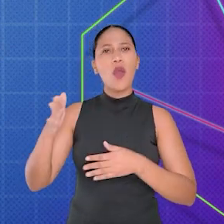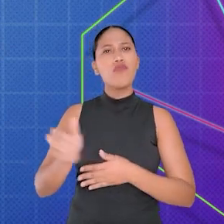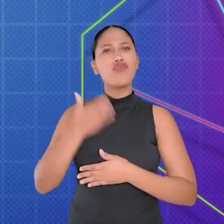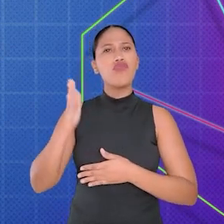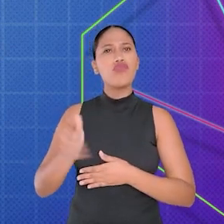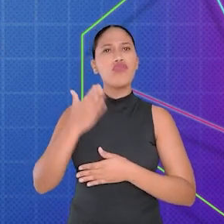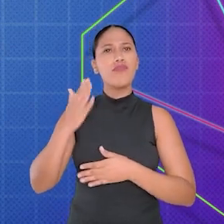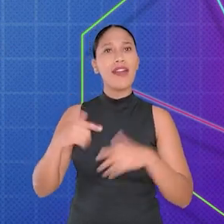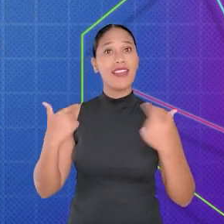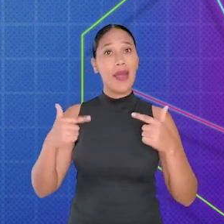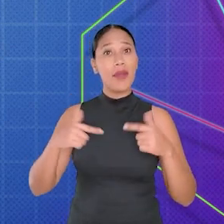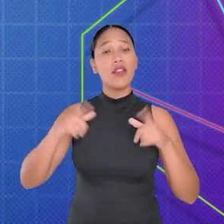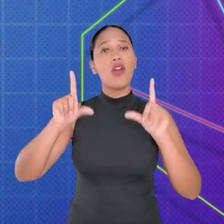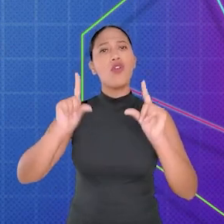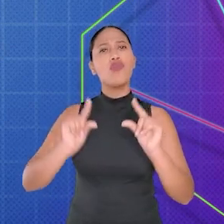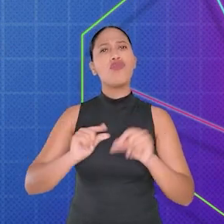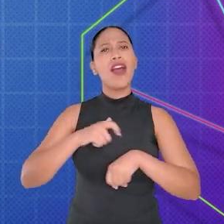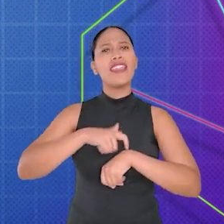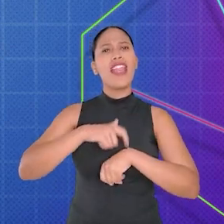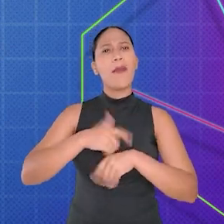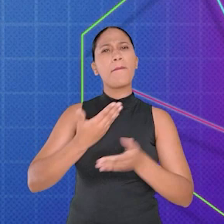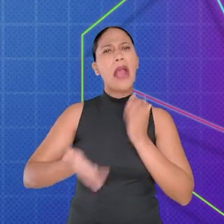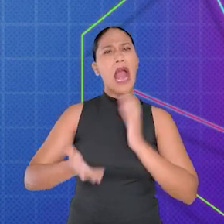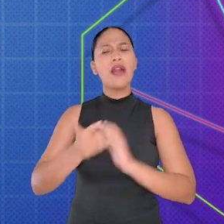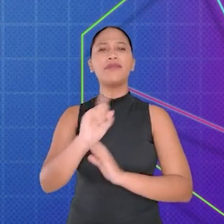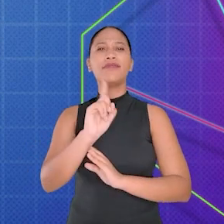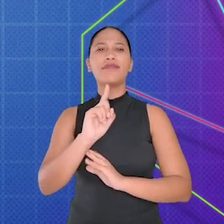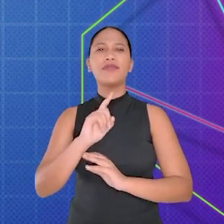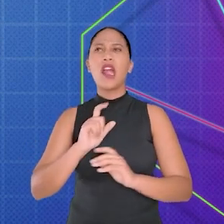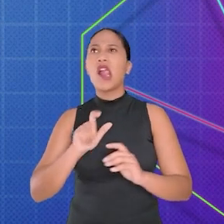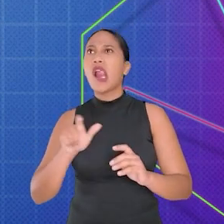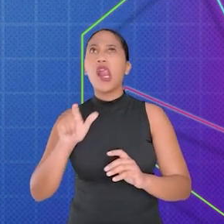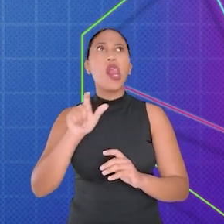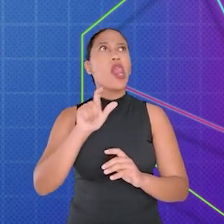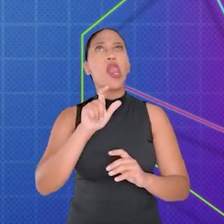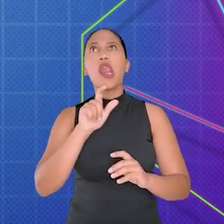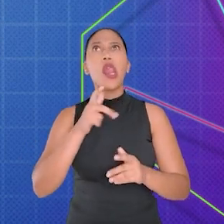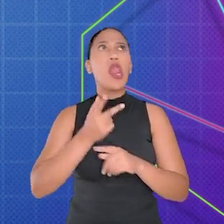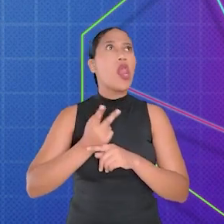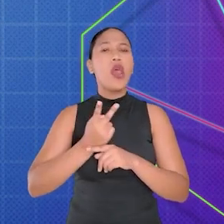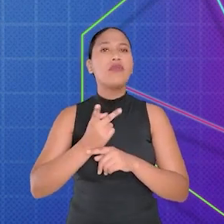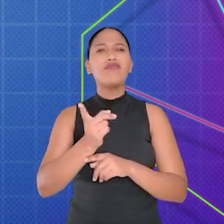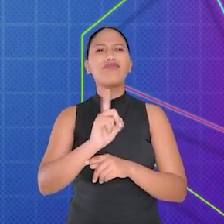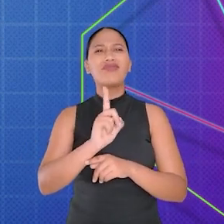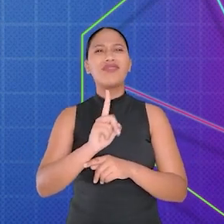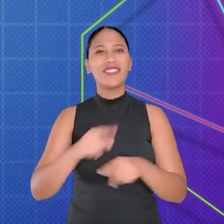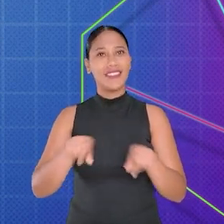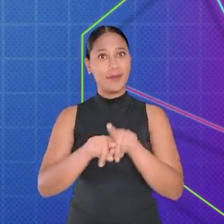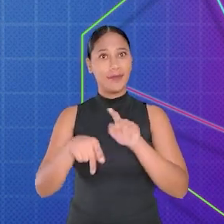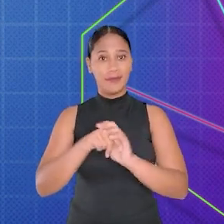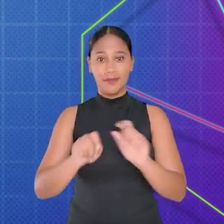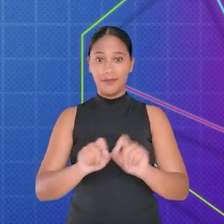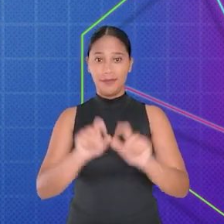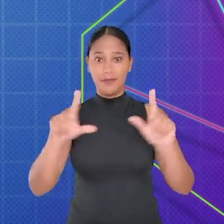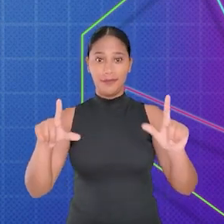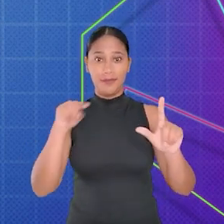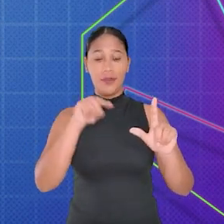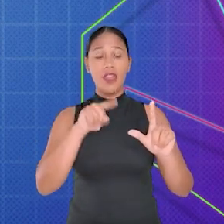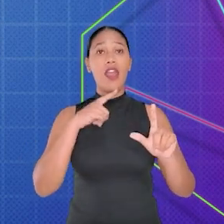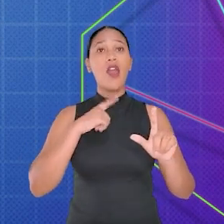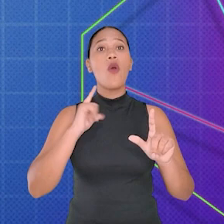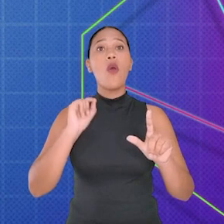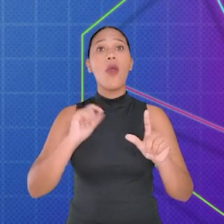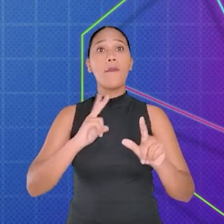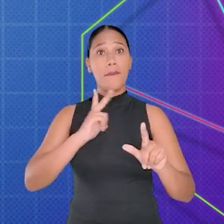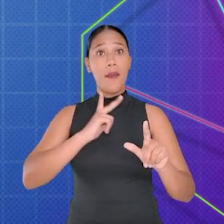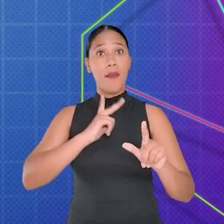de trabalho do usuário e reduzir o tempo gasto procurando por ferramentas específicas. A personalização da interface do Blender é